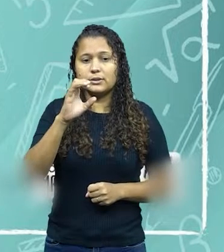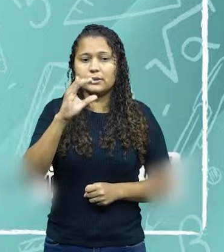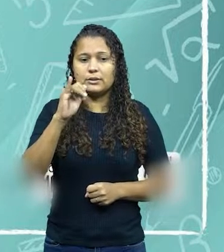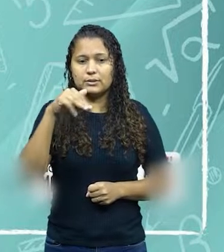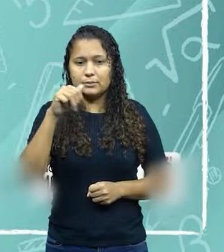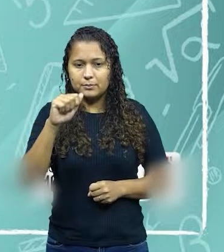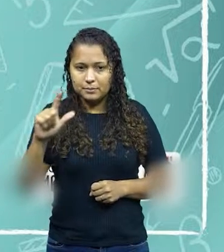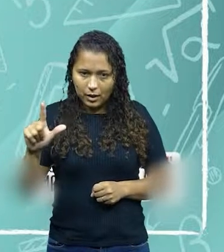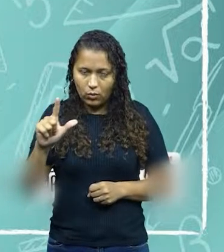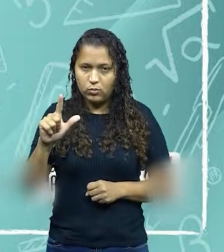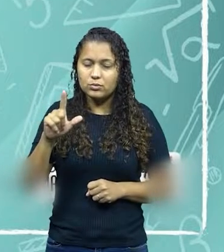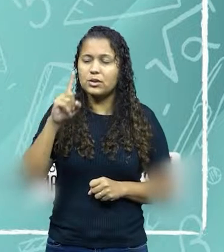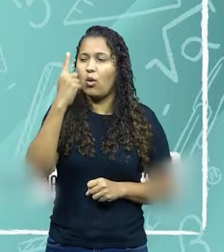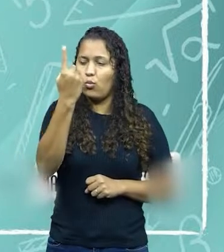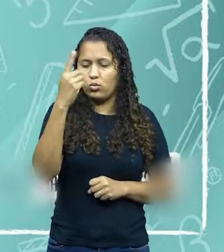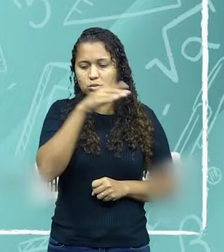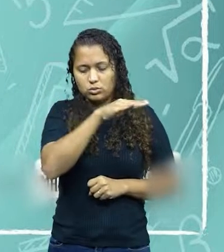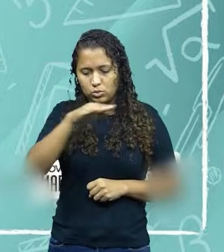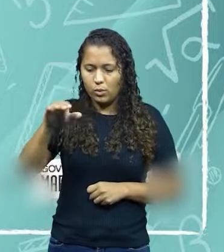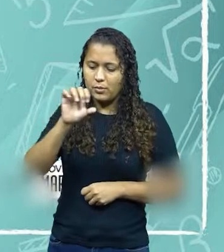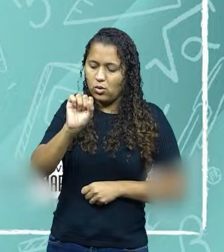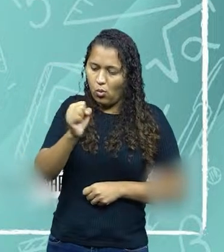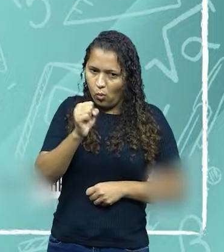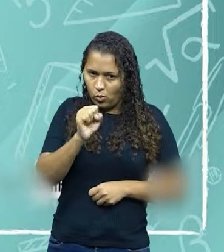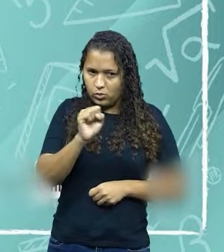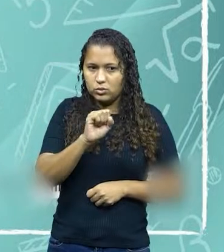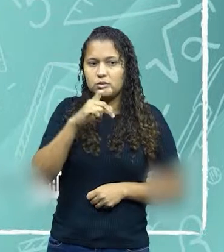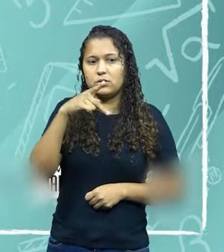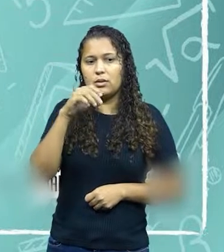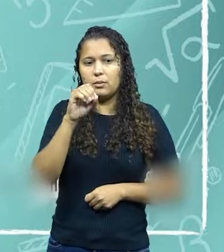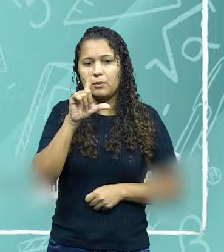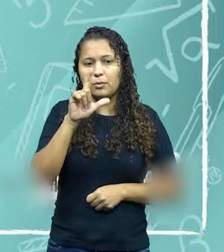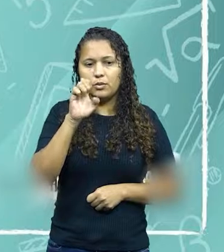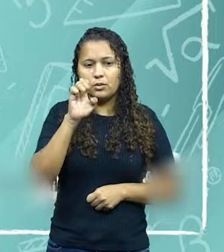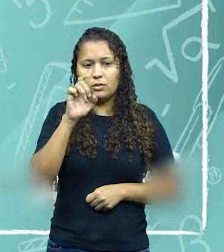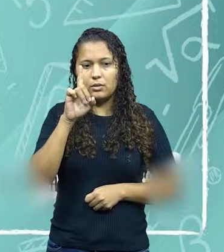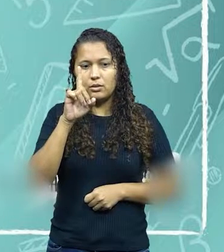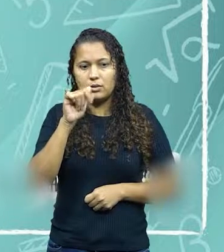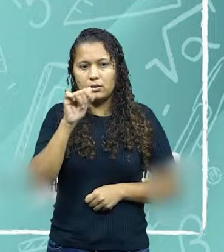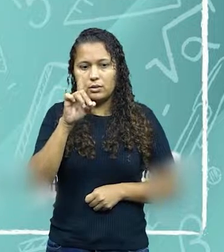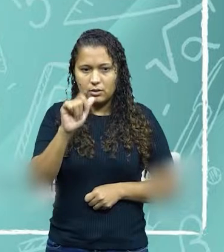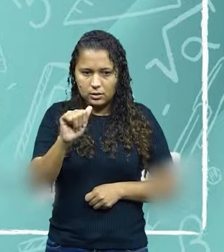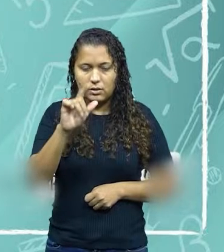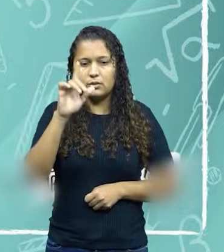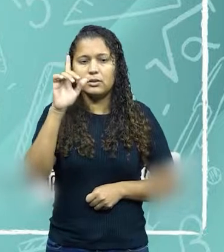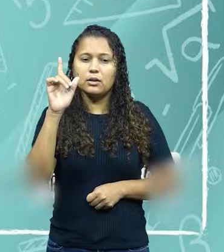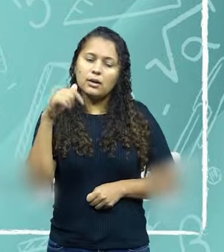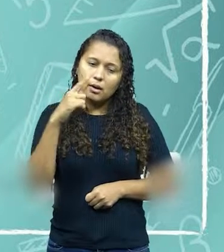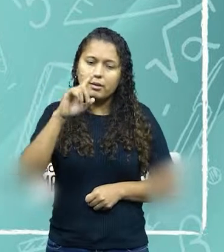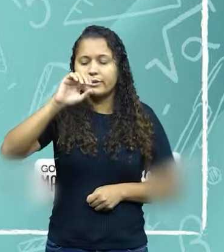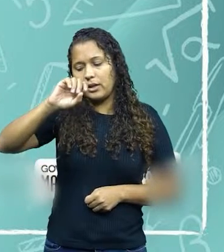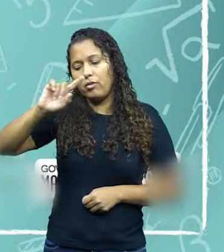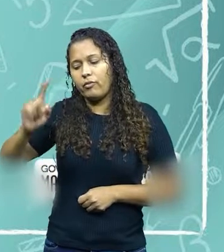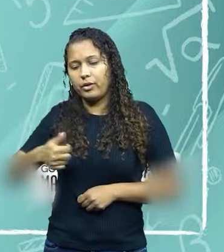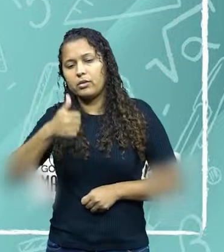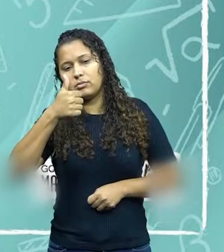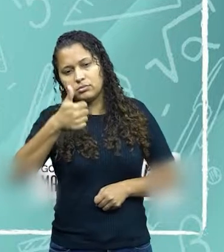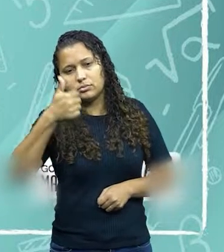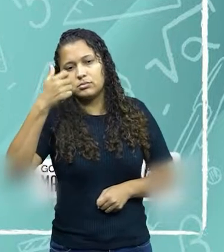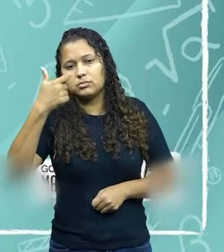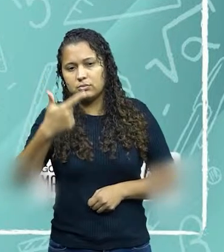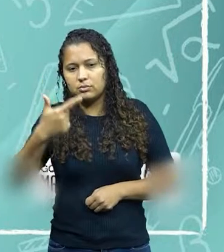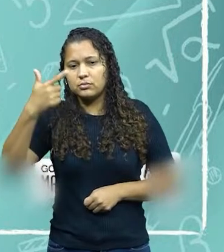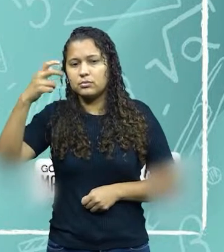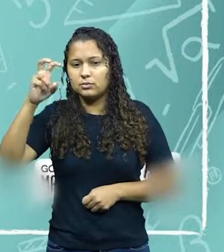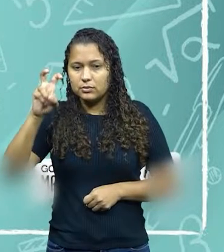fração, 1/8. E ela em polegadas é 0,125 polegadas. Observem